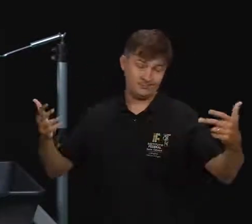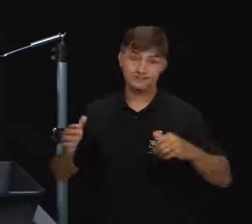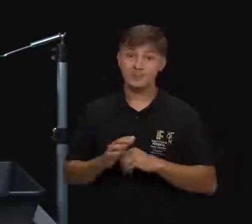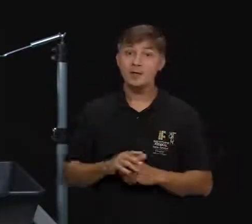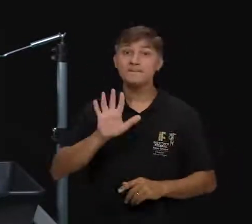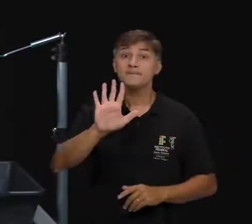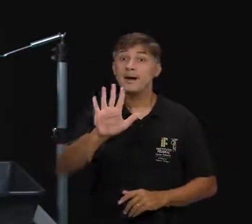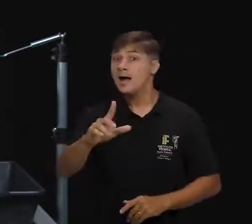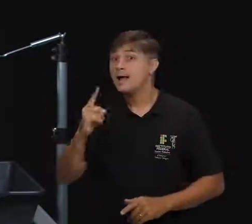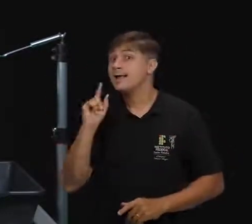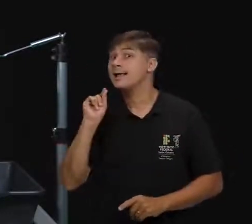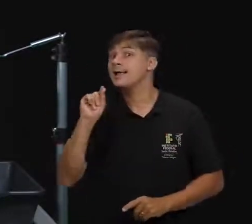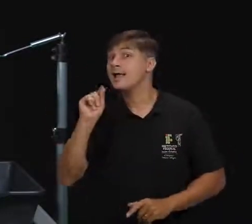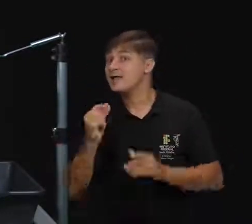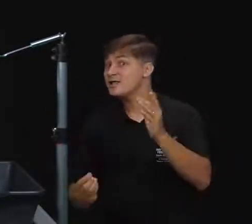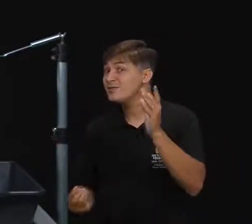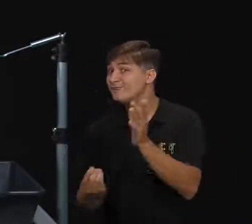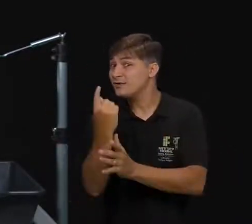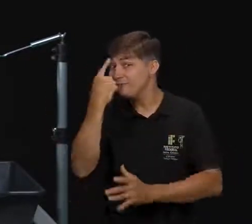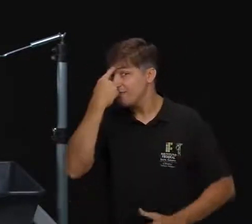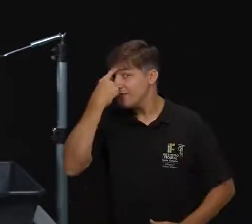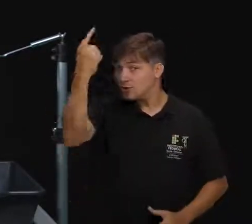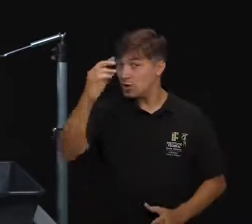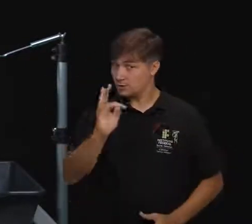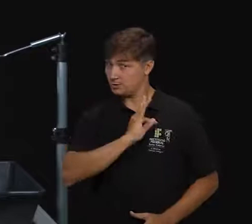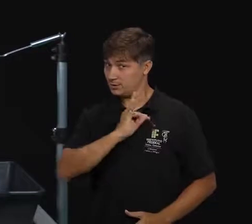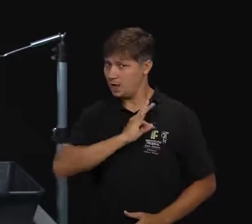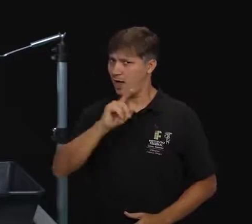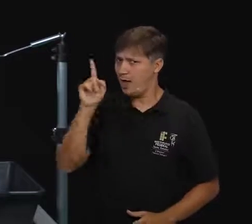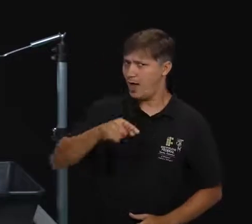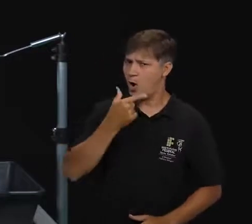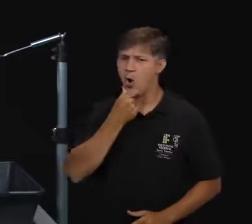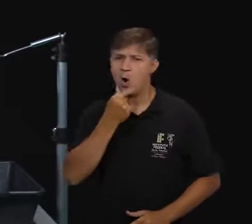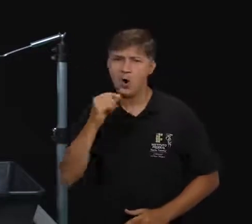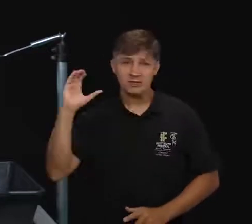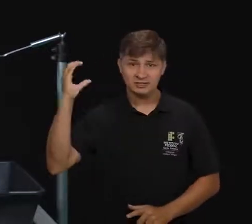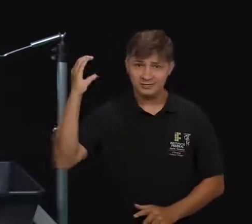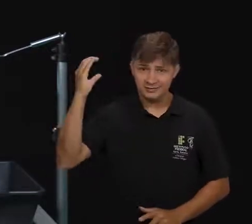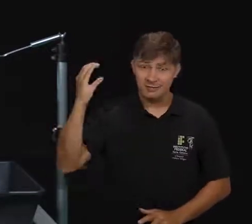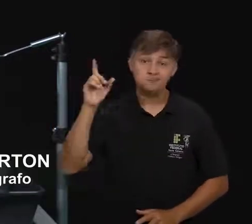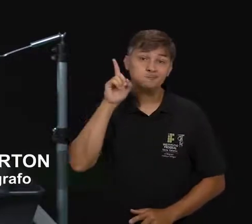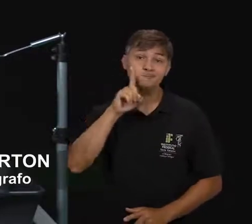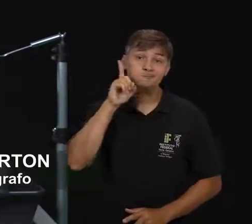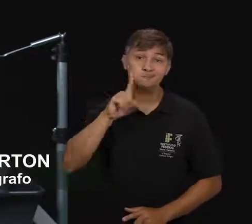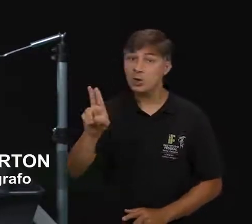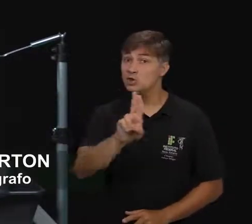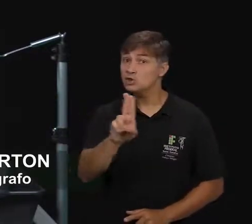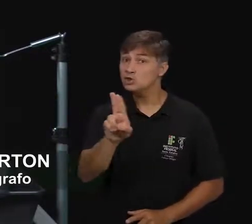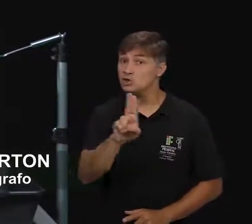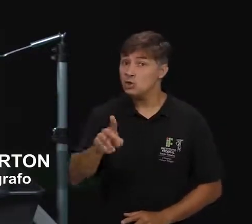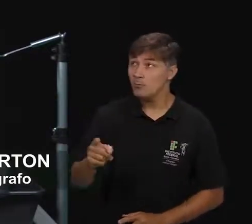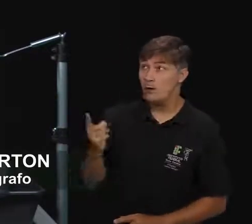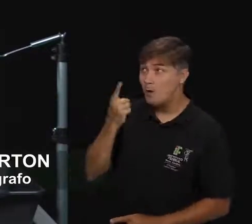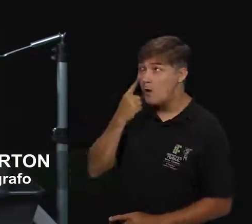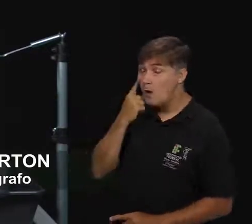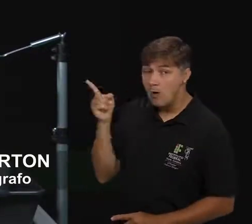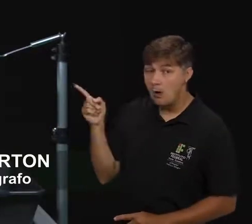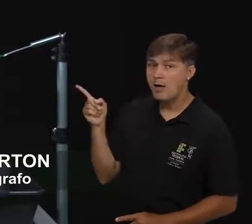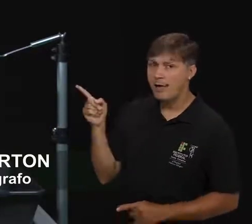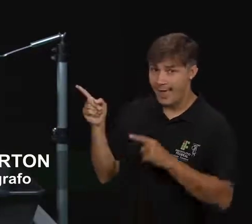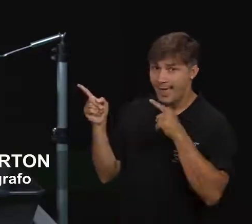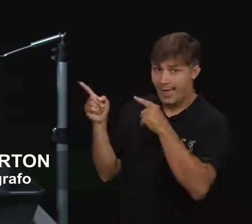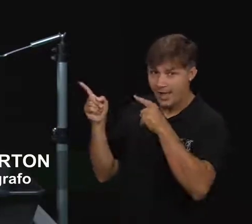dele. Mas quem desenvolveu pela primeira vez essa técnica foi um cientista estadunidense